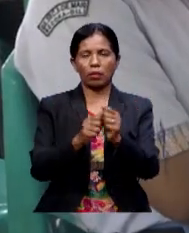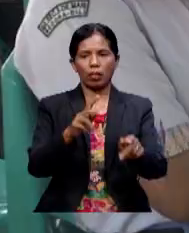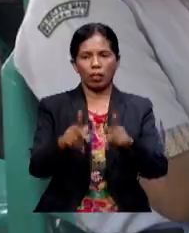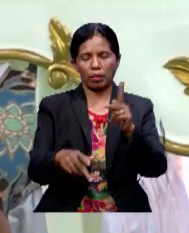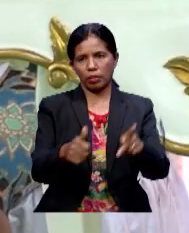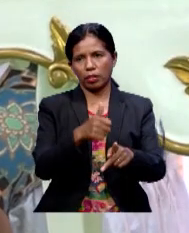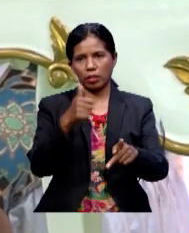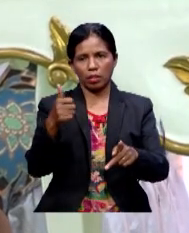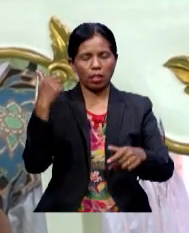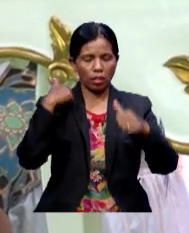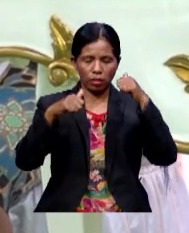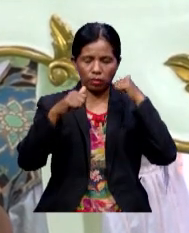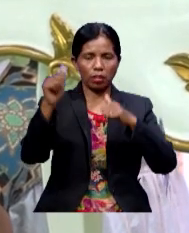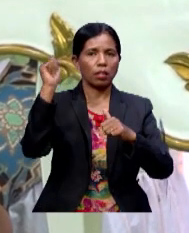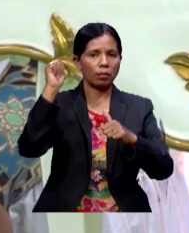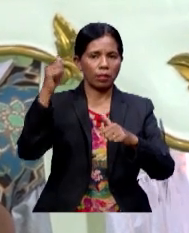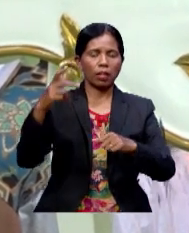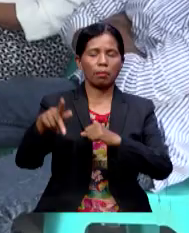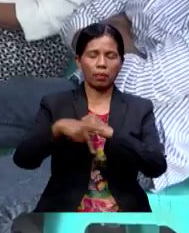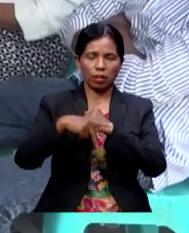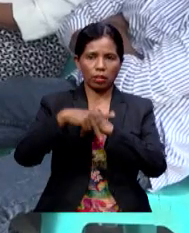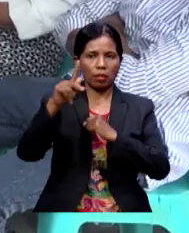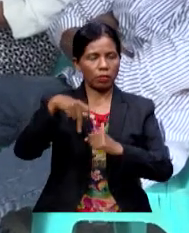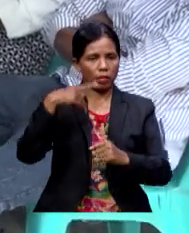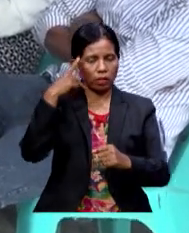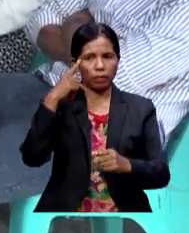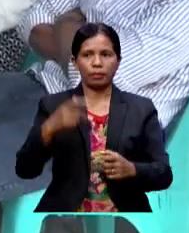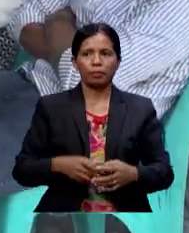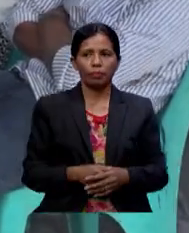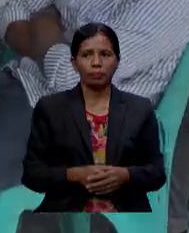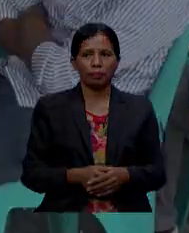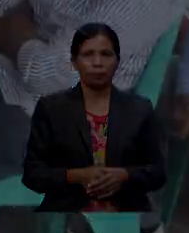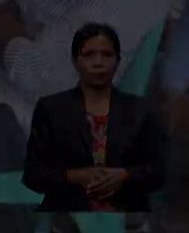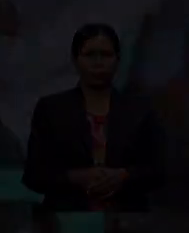simpatizante sira iha atividade kampanye partidu politiku sirnian. John Bosco, Benguides Menes, GMN.